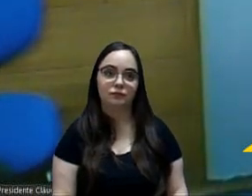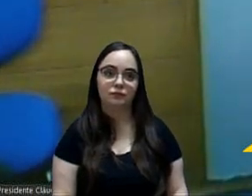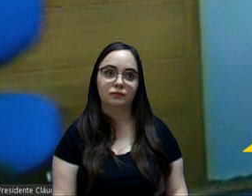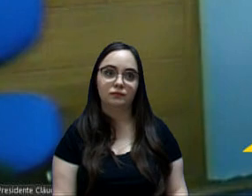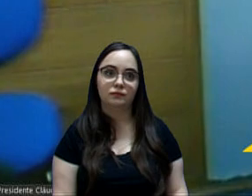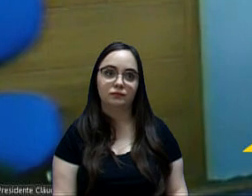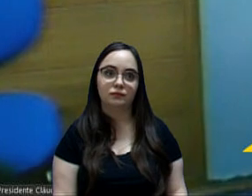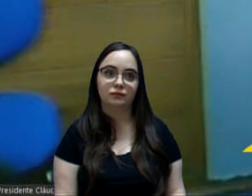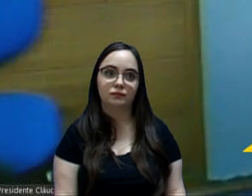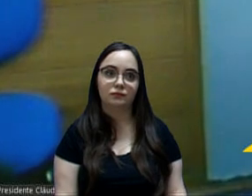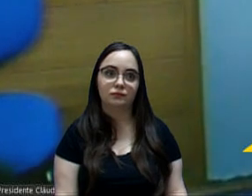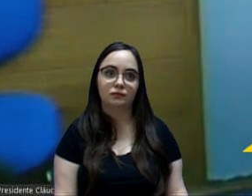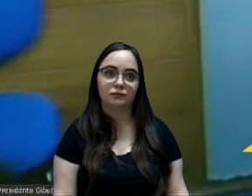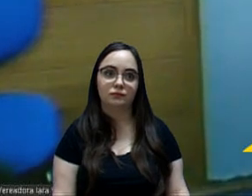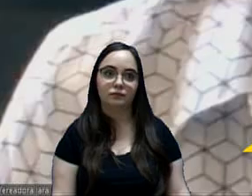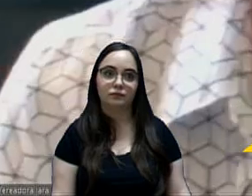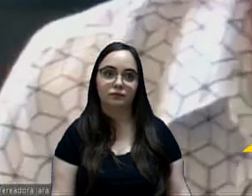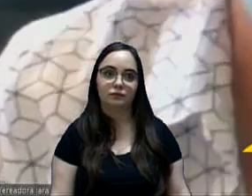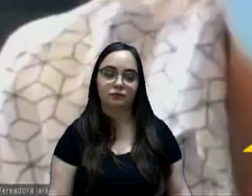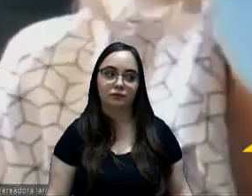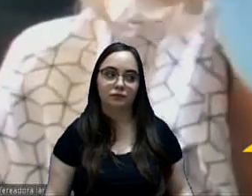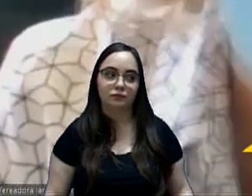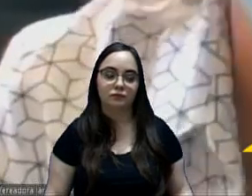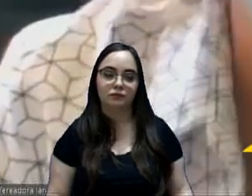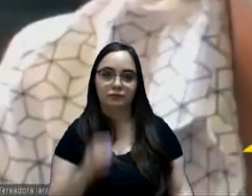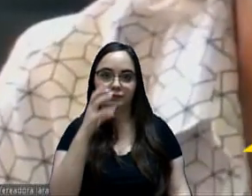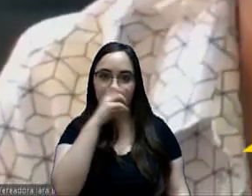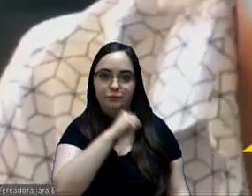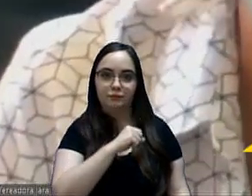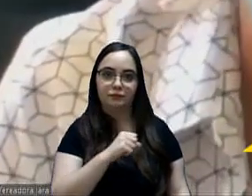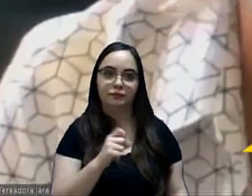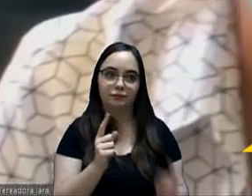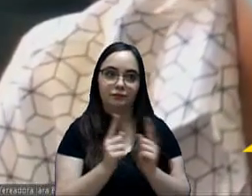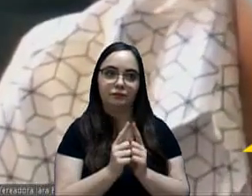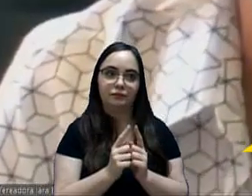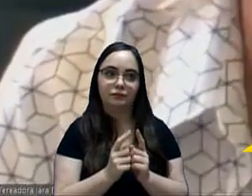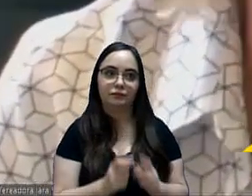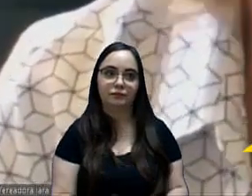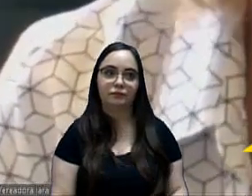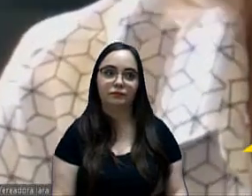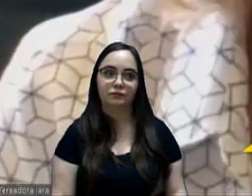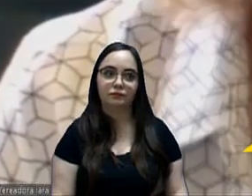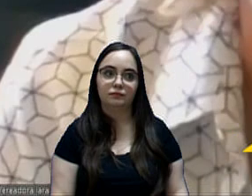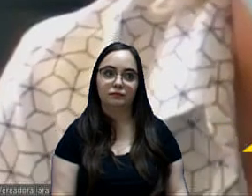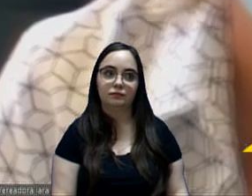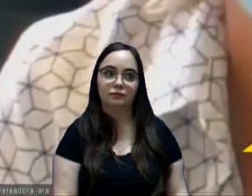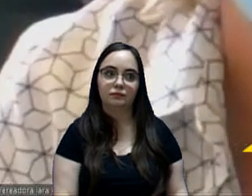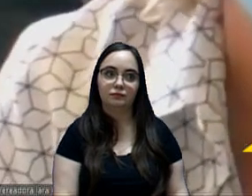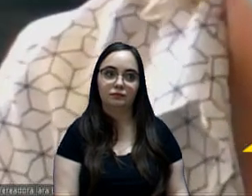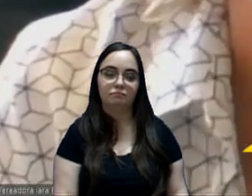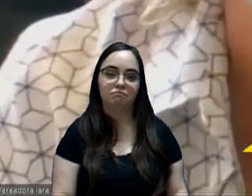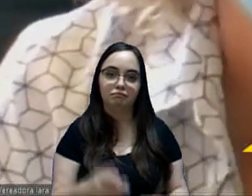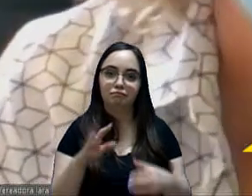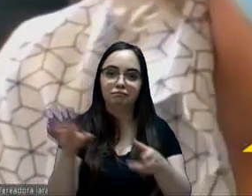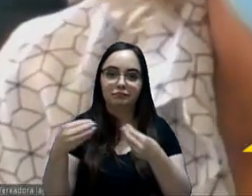Tem que liberar o som dela. É rápido, meu apadre, viu que ninguém quer dar parte para mim, mas tudo bem, eu não me